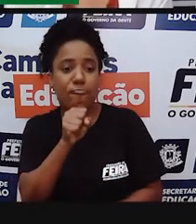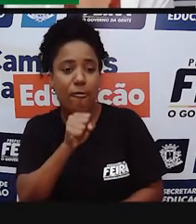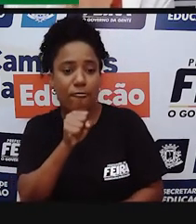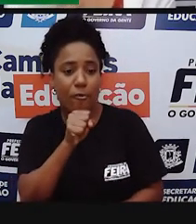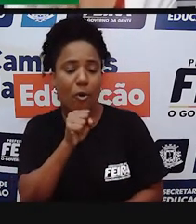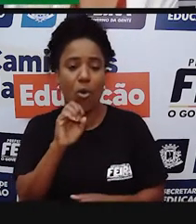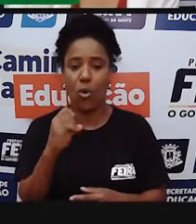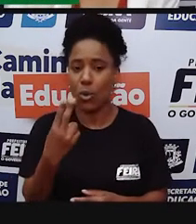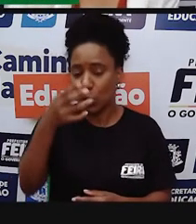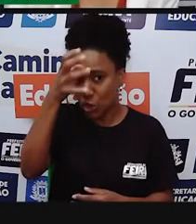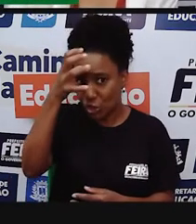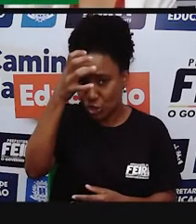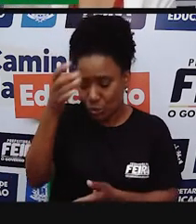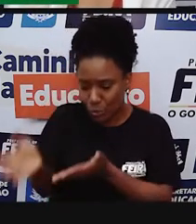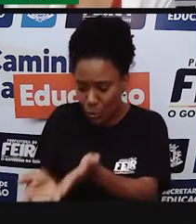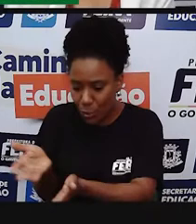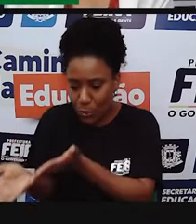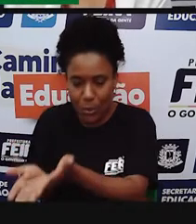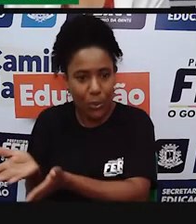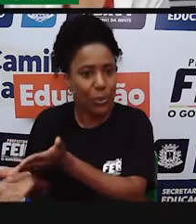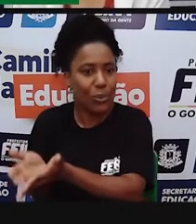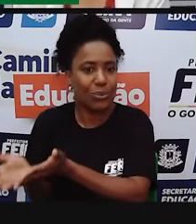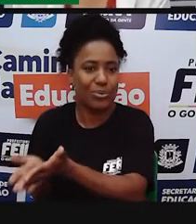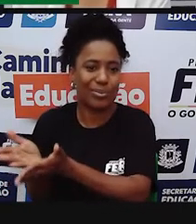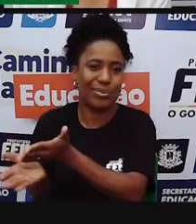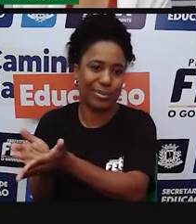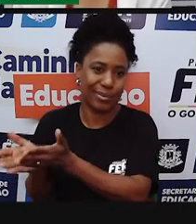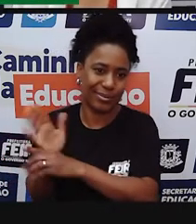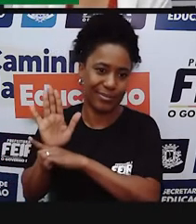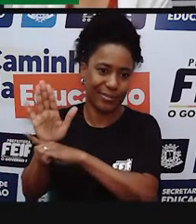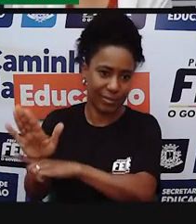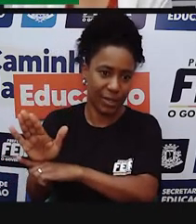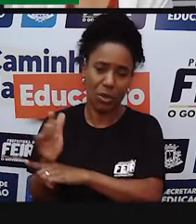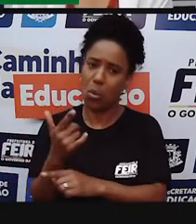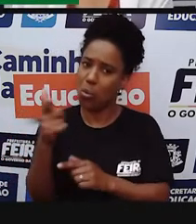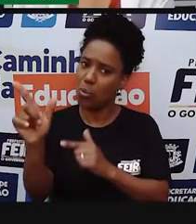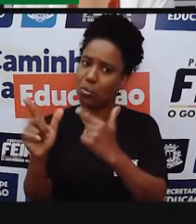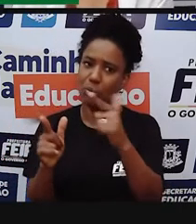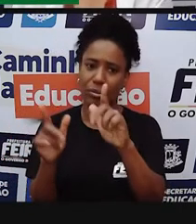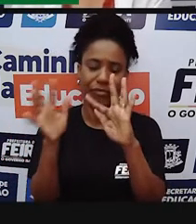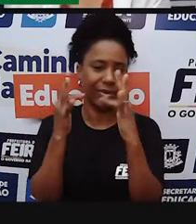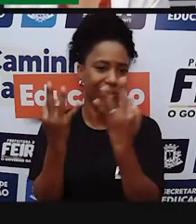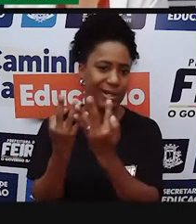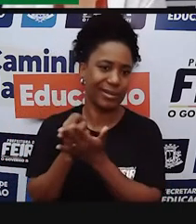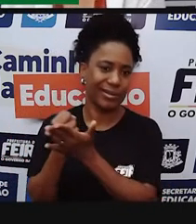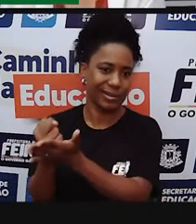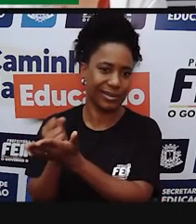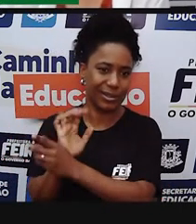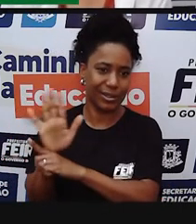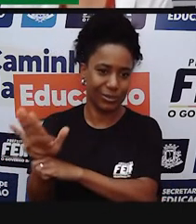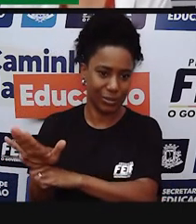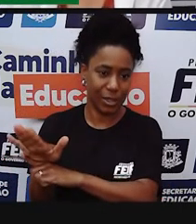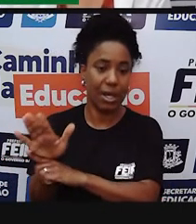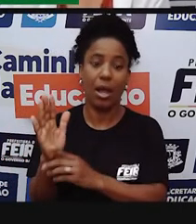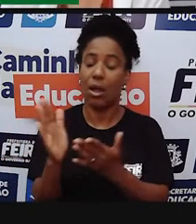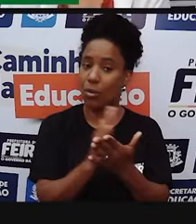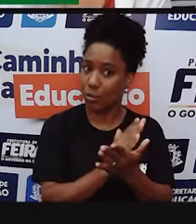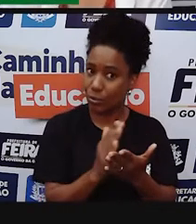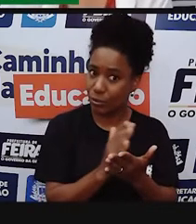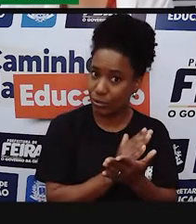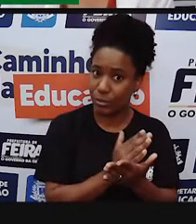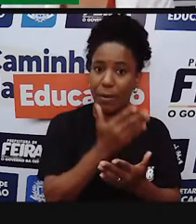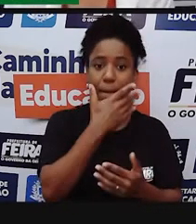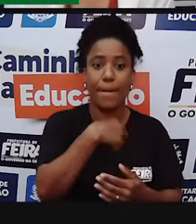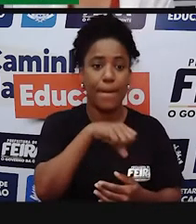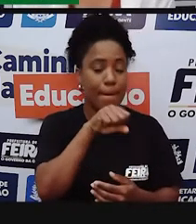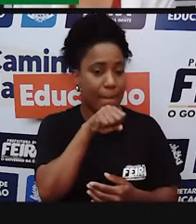tios pelos padrinhos por outros membros da família outros tem pais cuidadores e